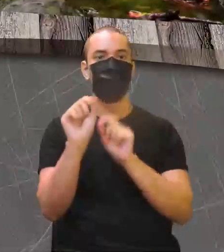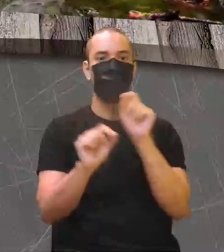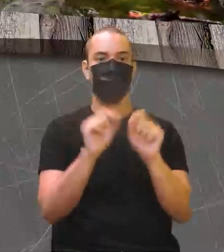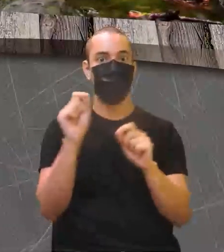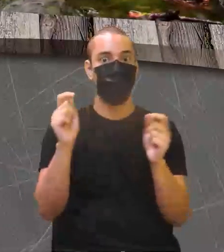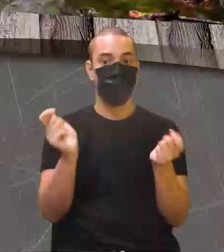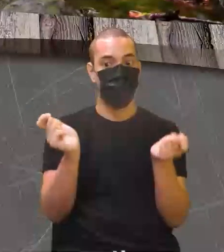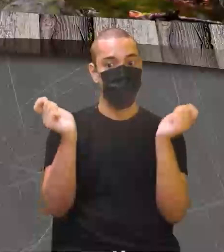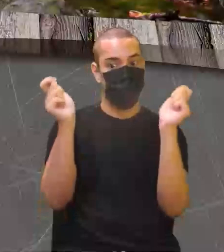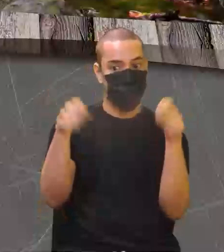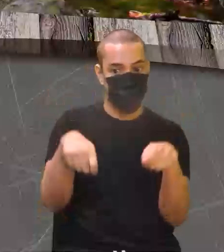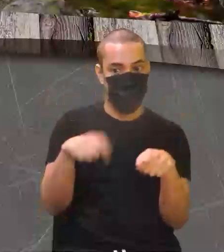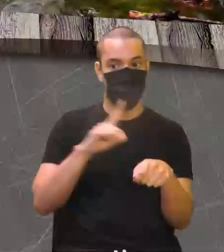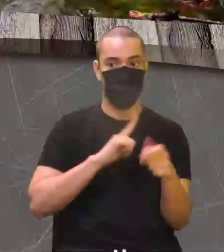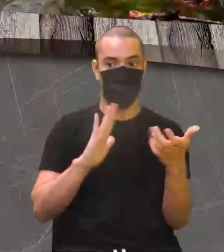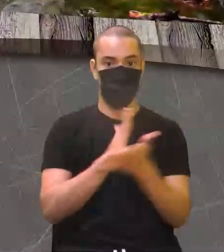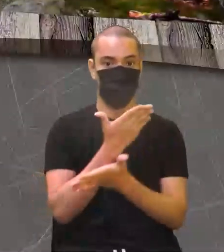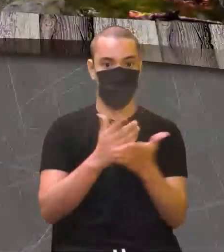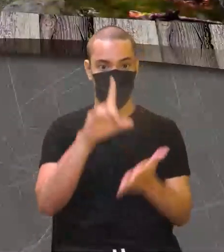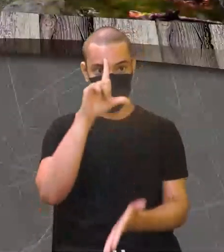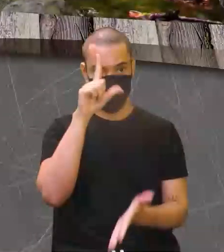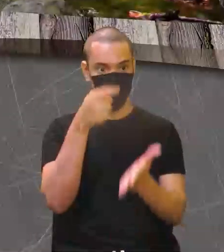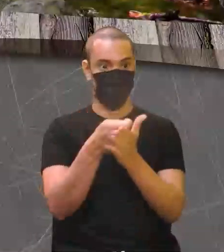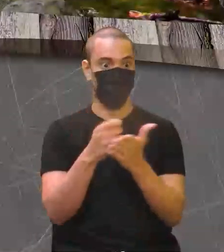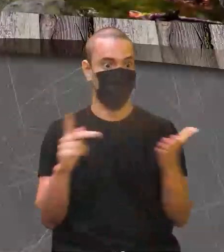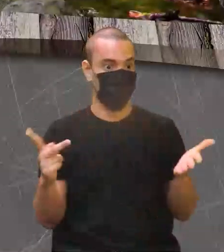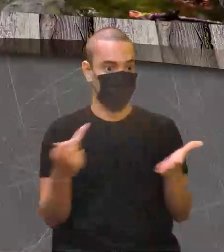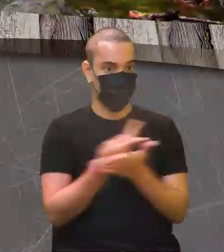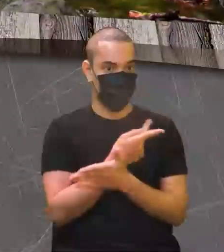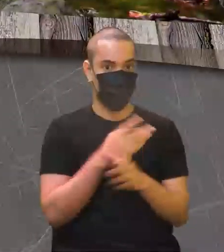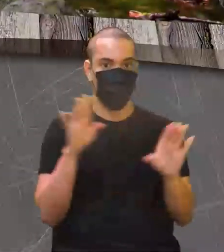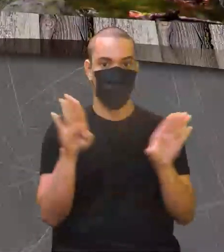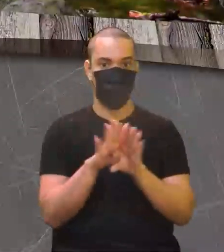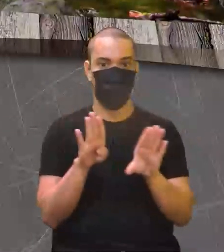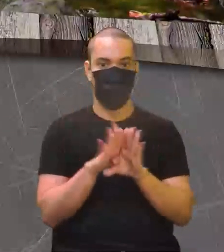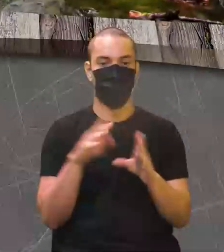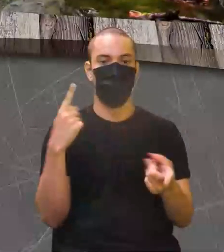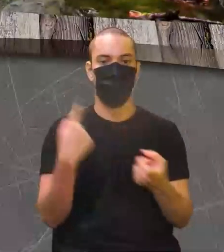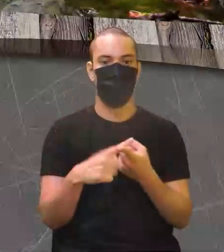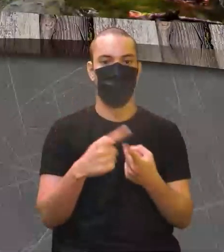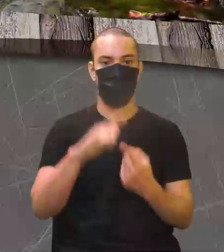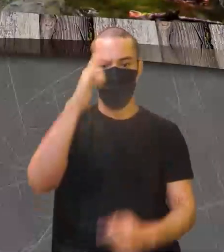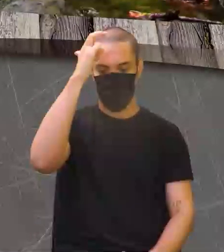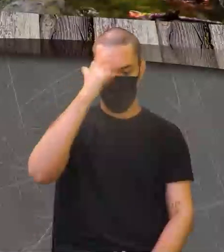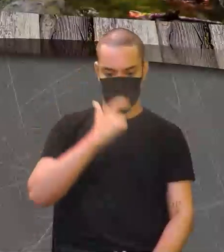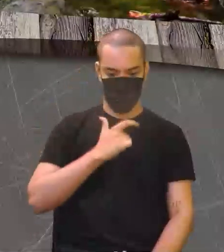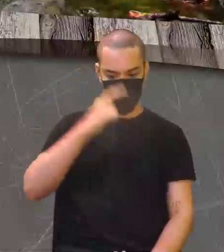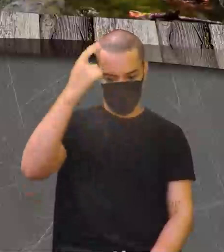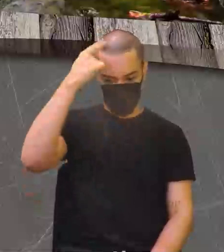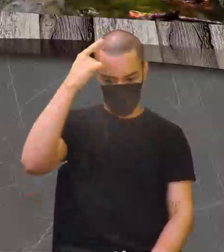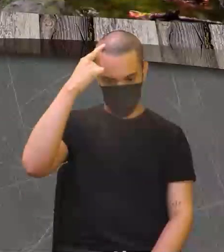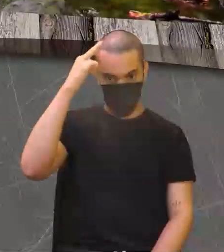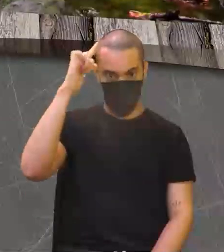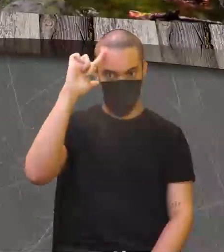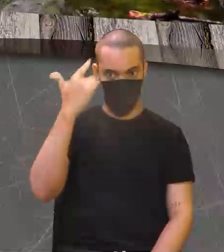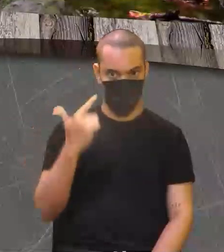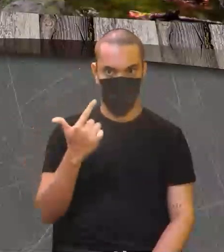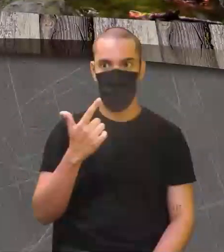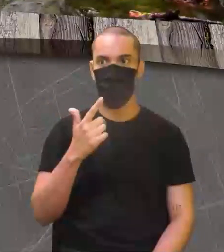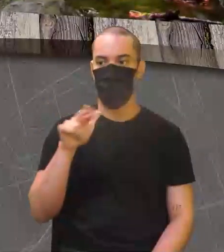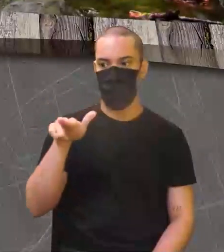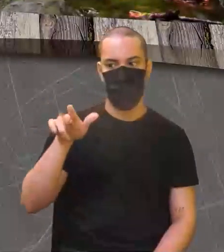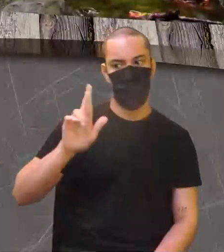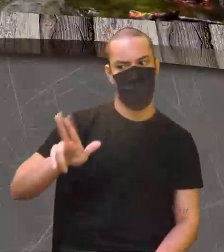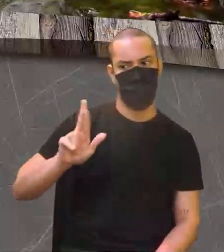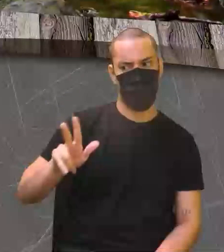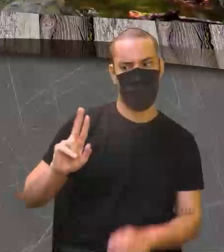dessas possibilidades de determinados acontecimentos, de alguém, por que que eu sou louro e meu irmão não é, por que que